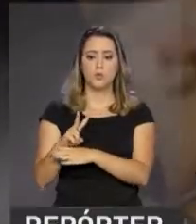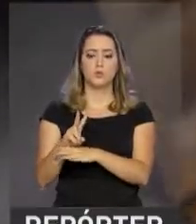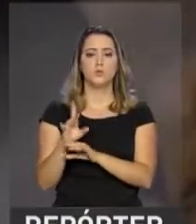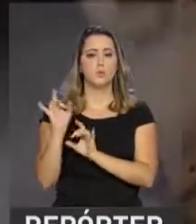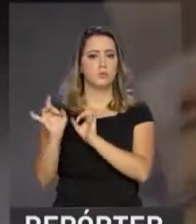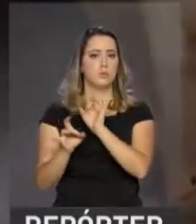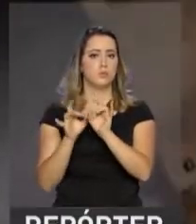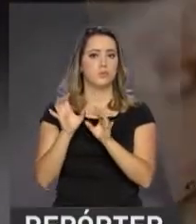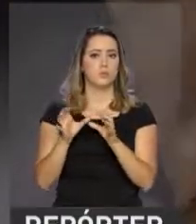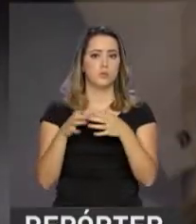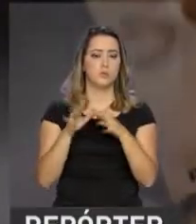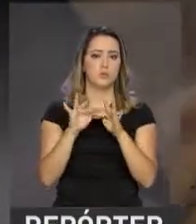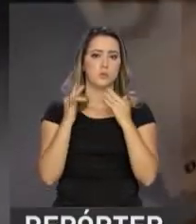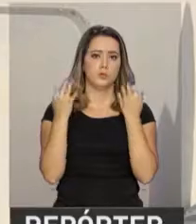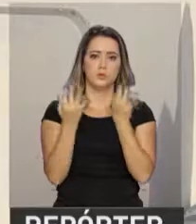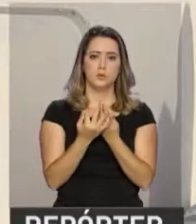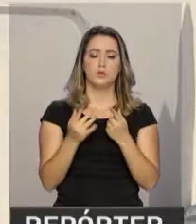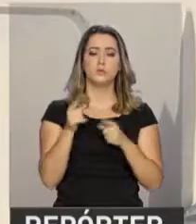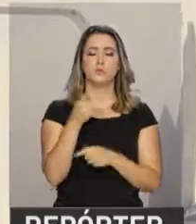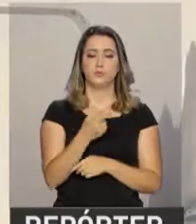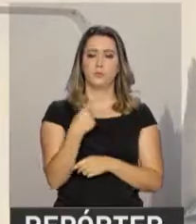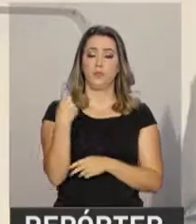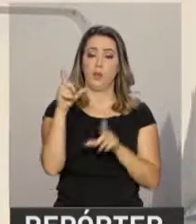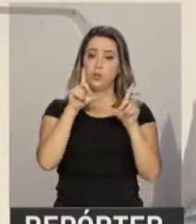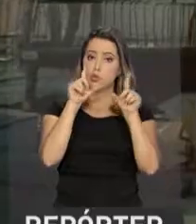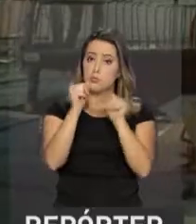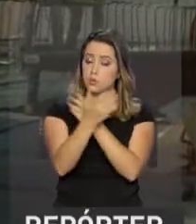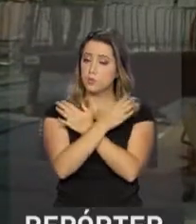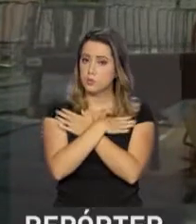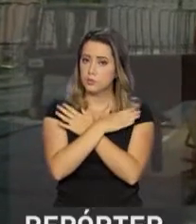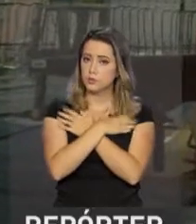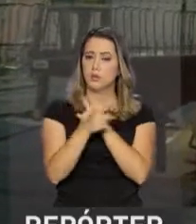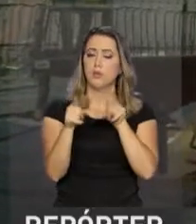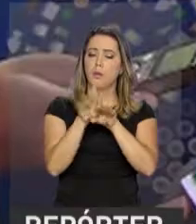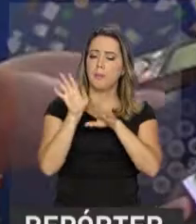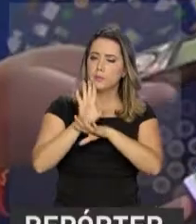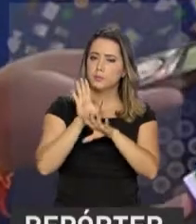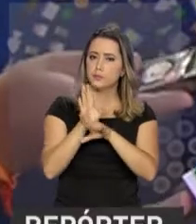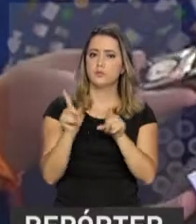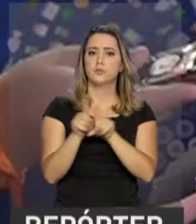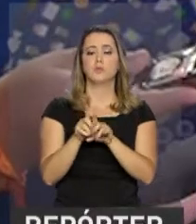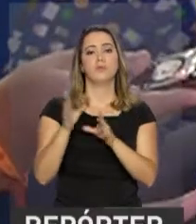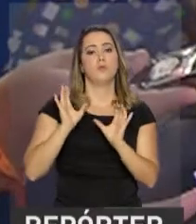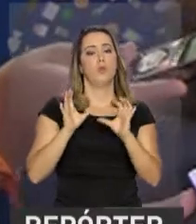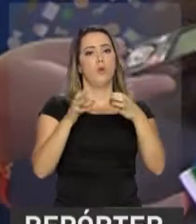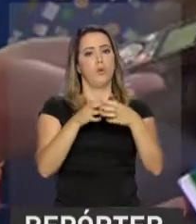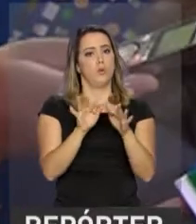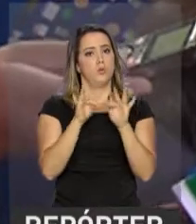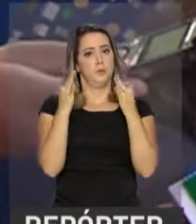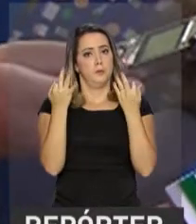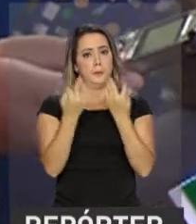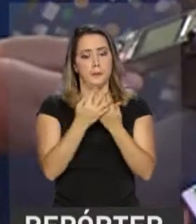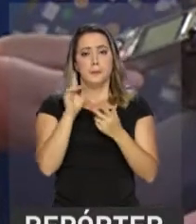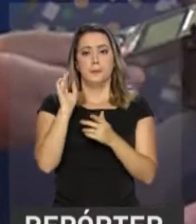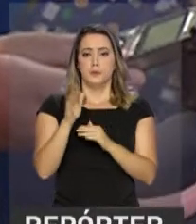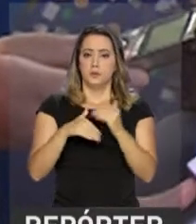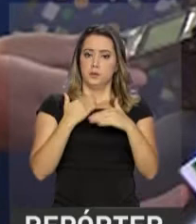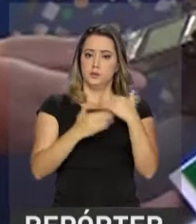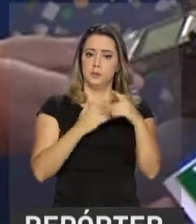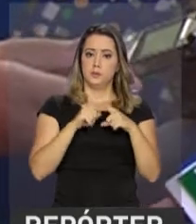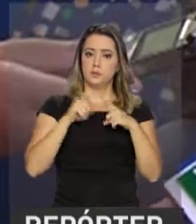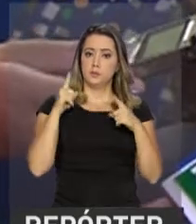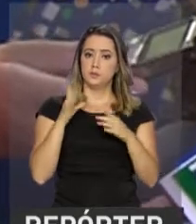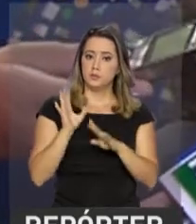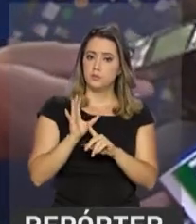especificamente para fabricar as famílias a redução do desemprego também ajudou a massa salarial já estava crescendo mas crescendo